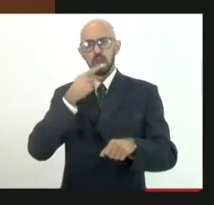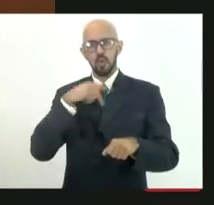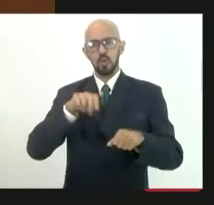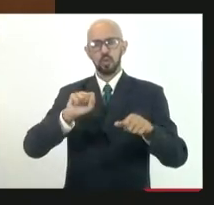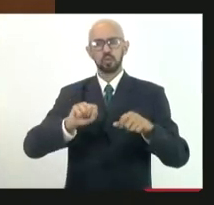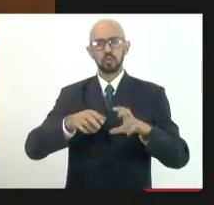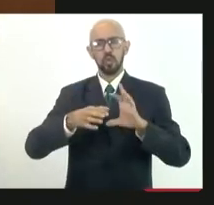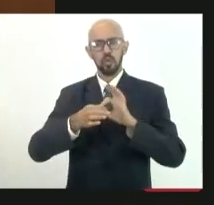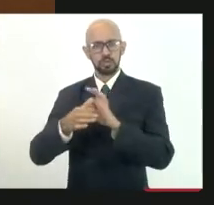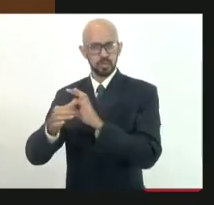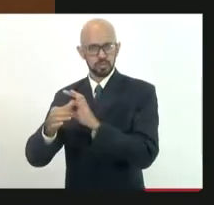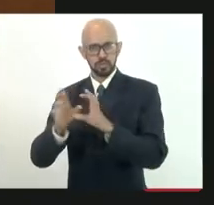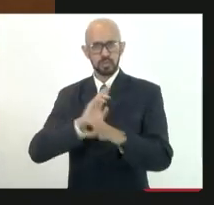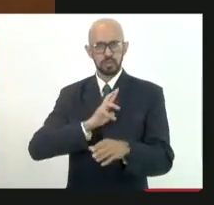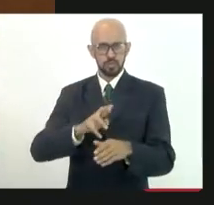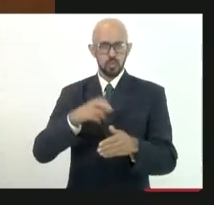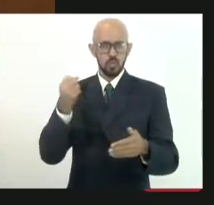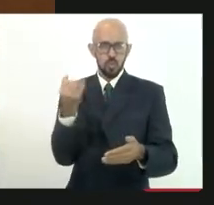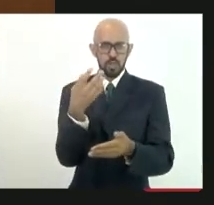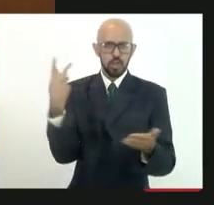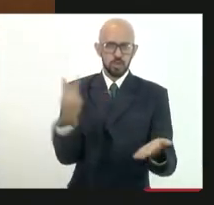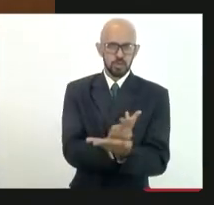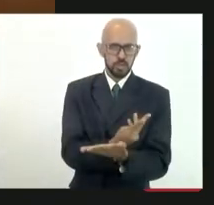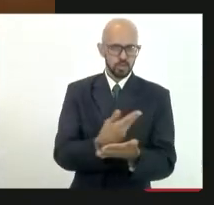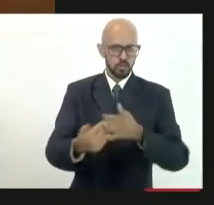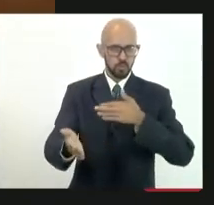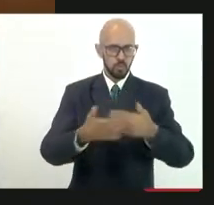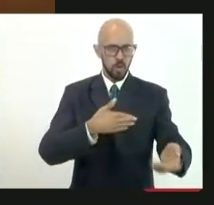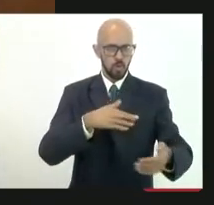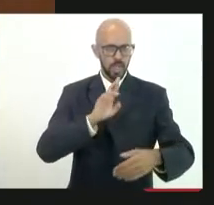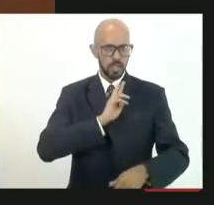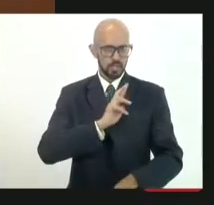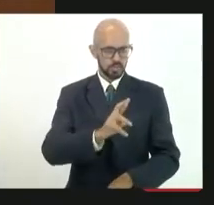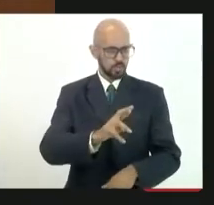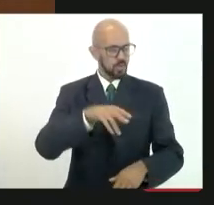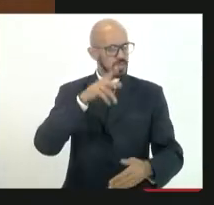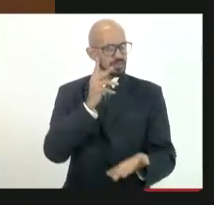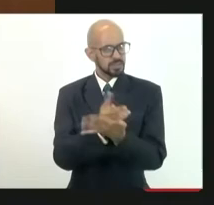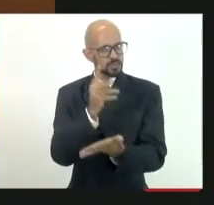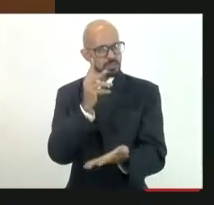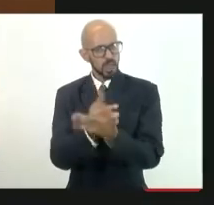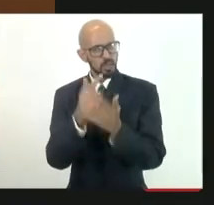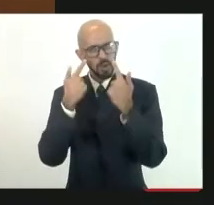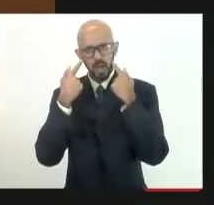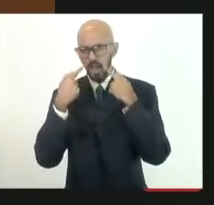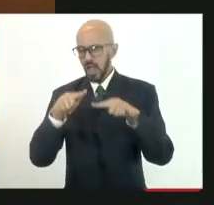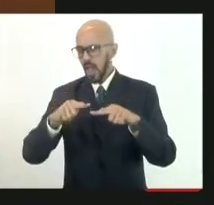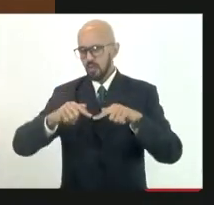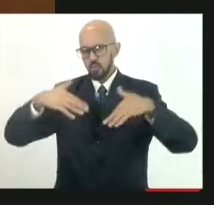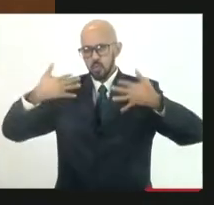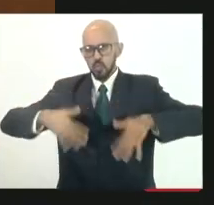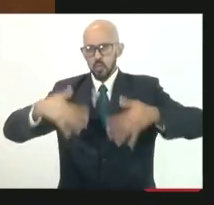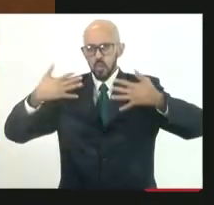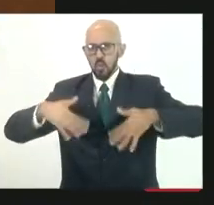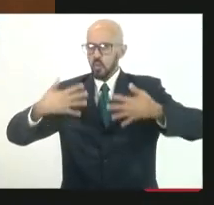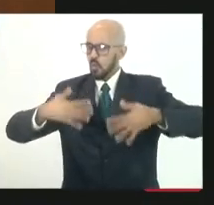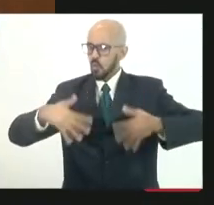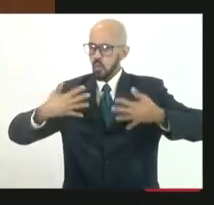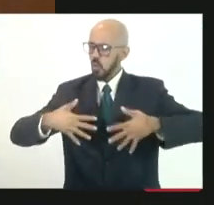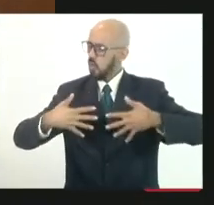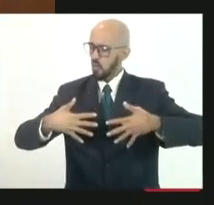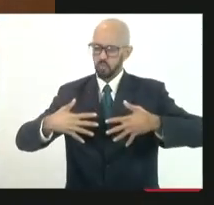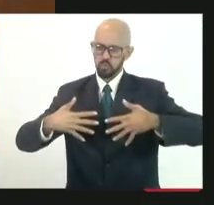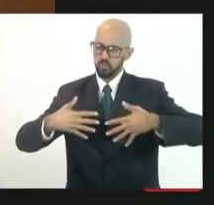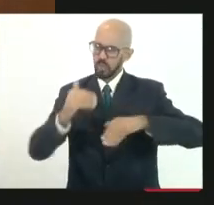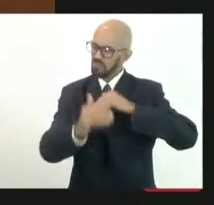quando se manifesta e se abate sobre qualquer religião, é sempre gravíssimo, não há uma escala de gravidade. É grave